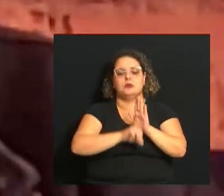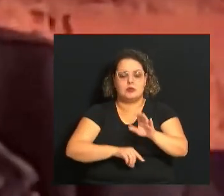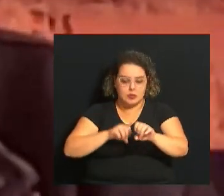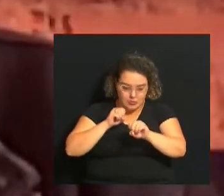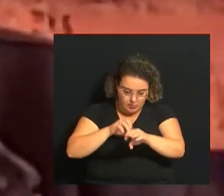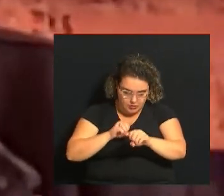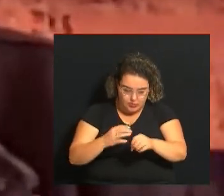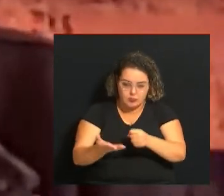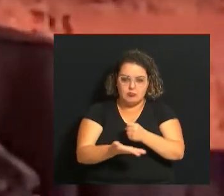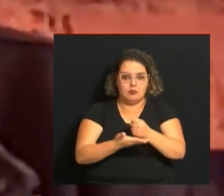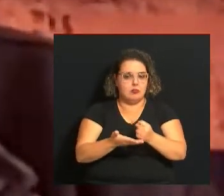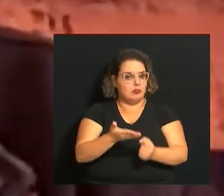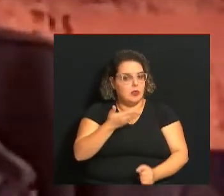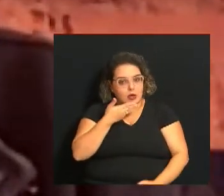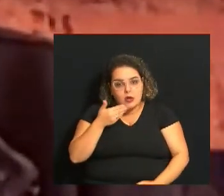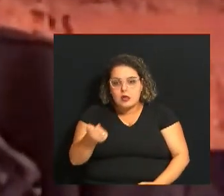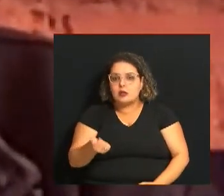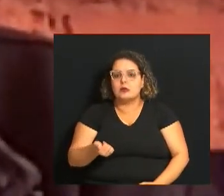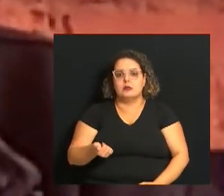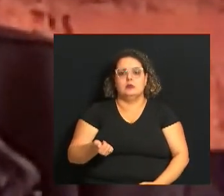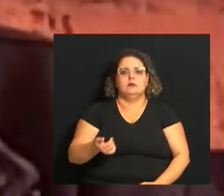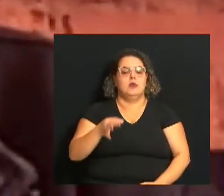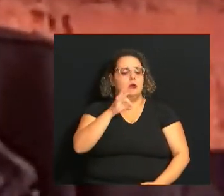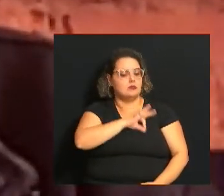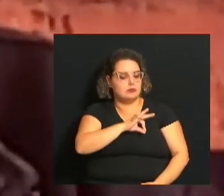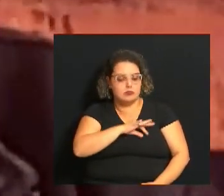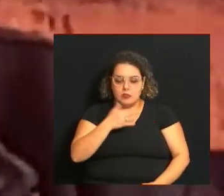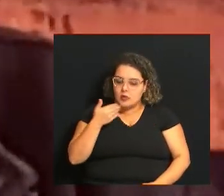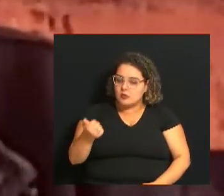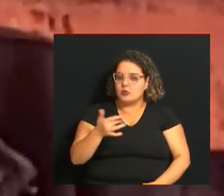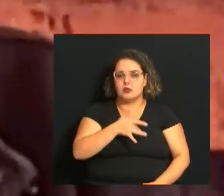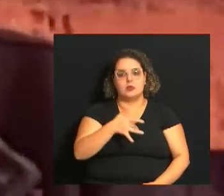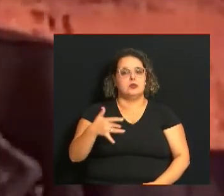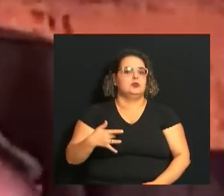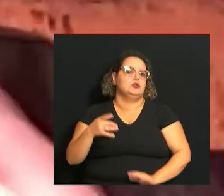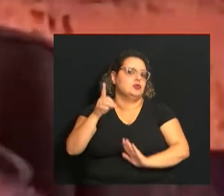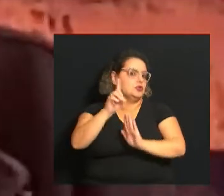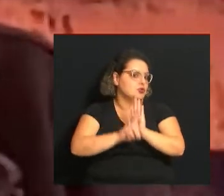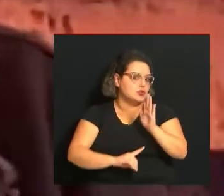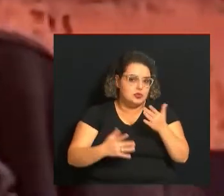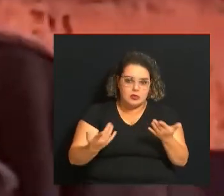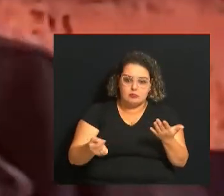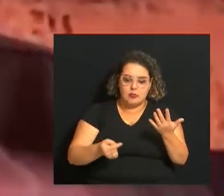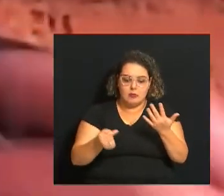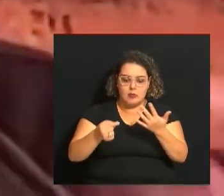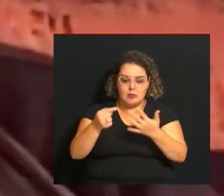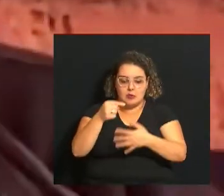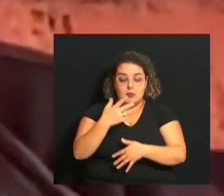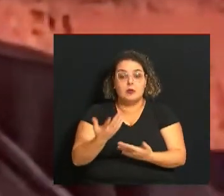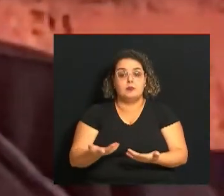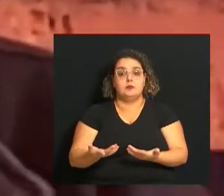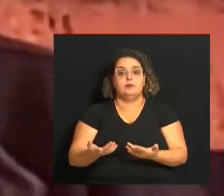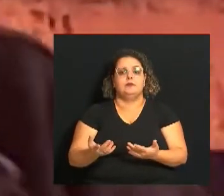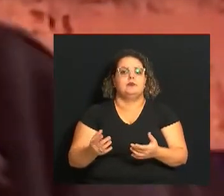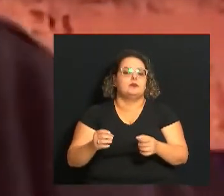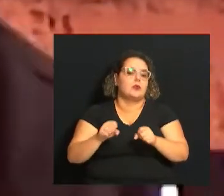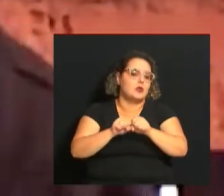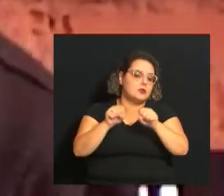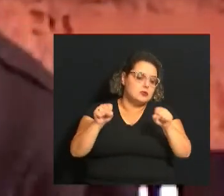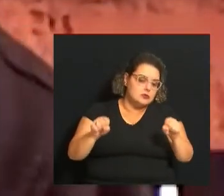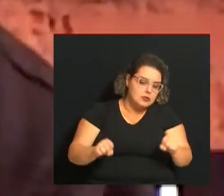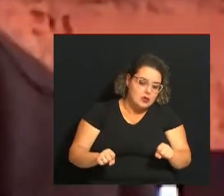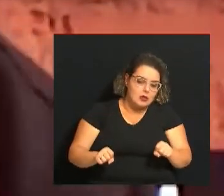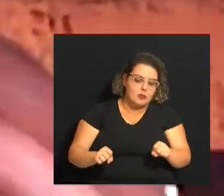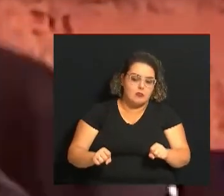educação melhor, um nível de renda melhor, ter direito à saúde, precisam ter. E isso pode ser feito num sistema mais liberal ou num sistema